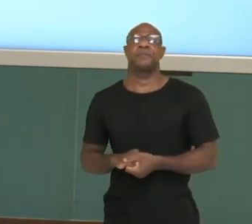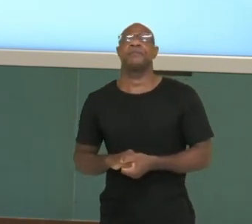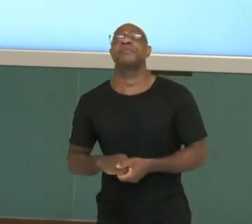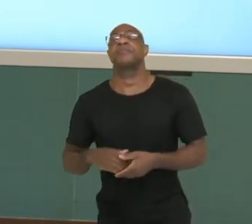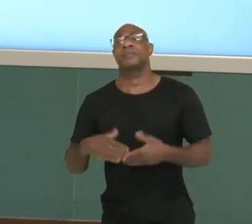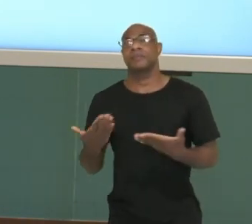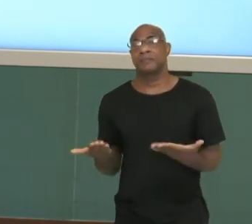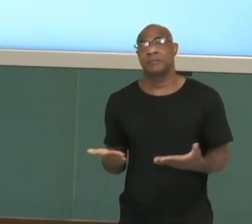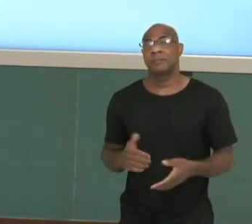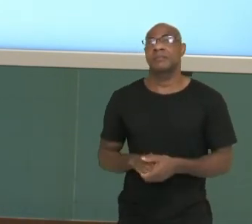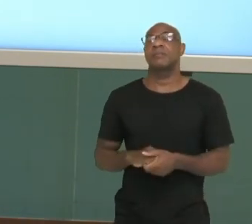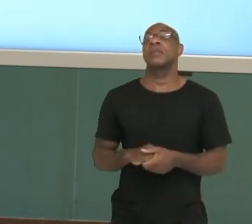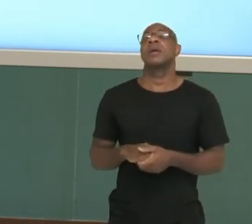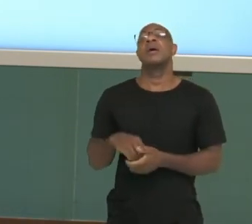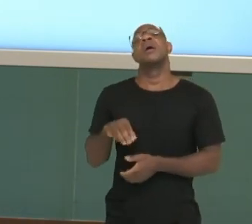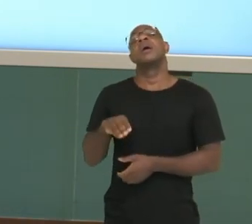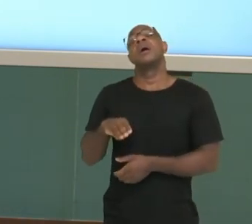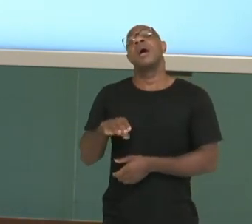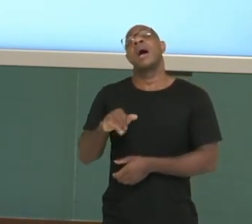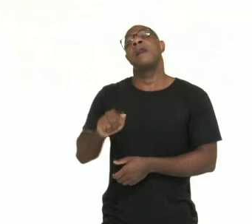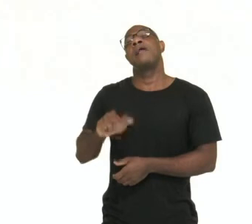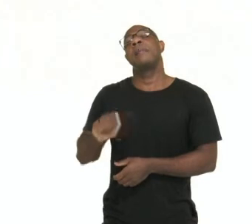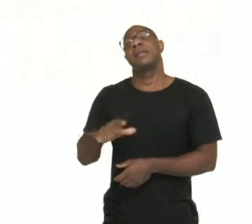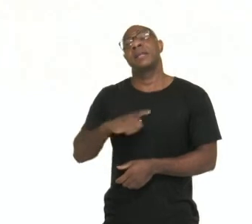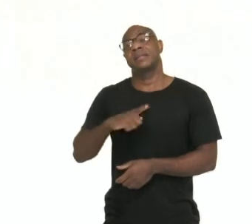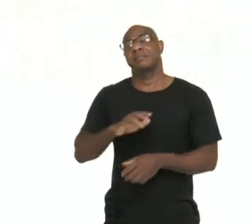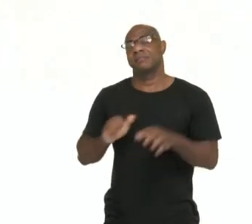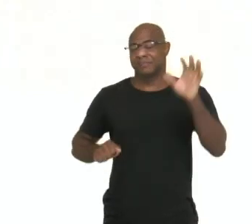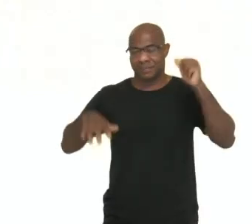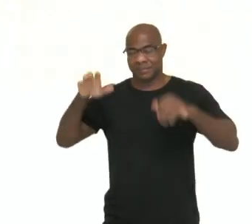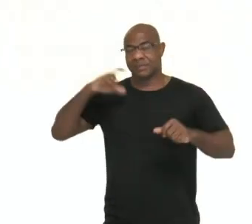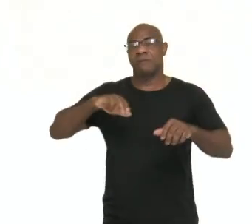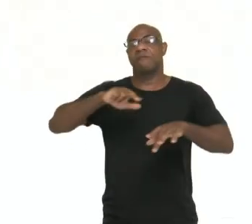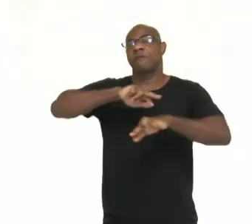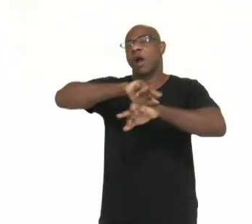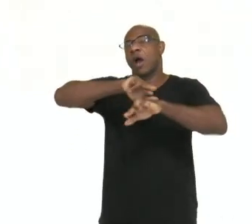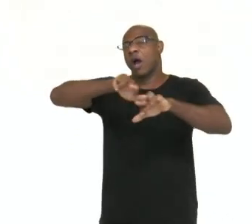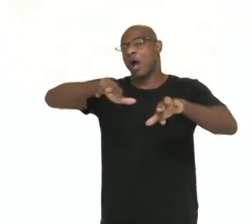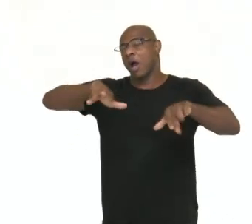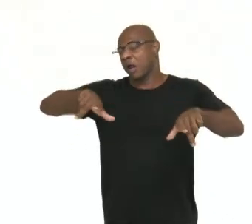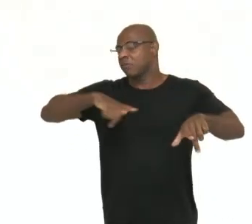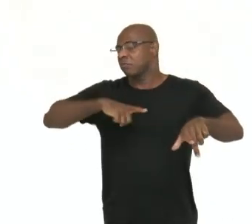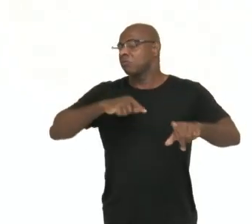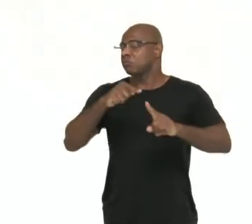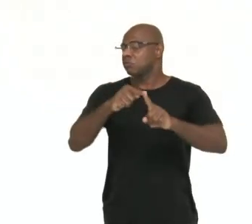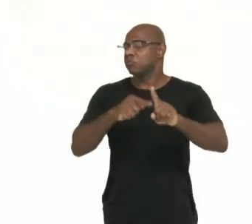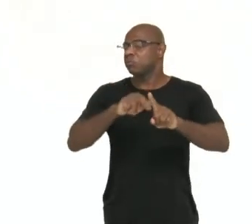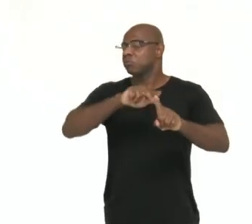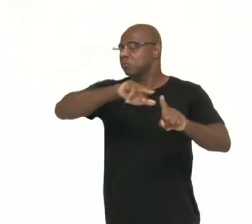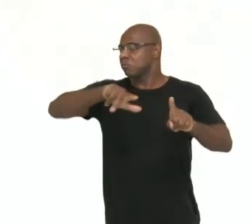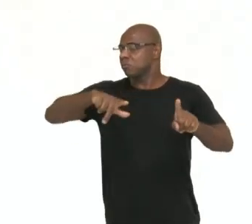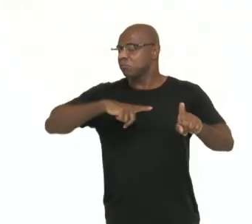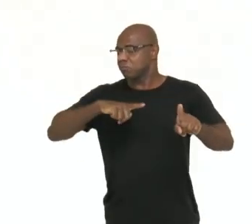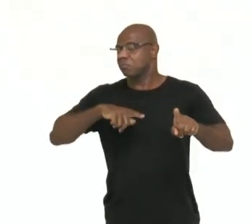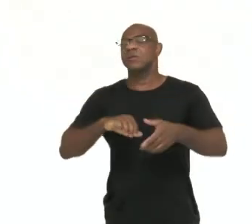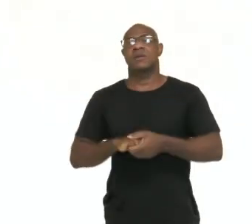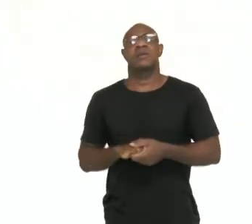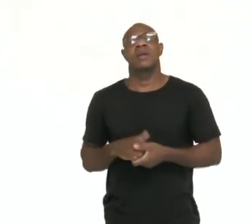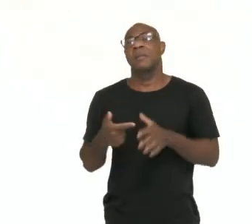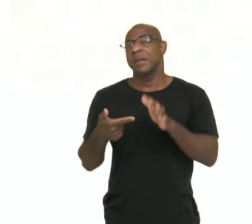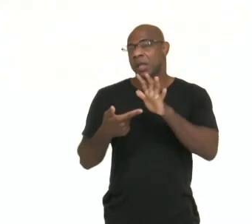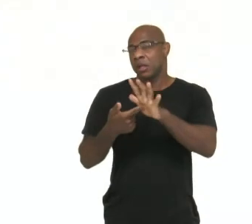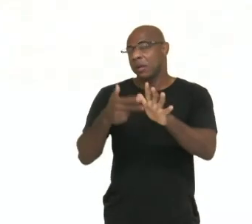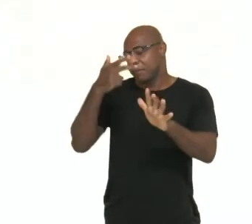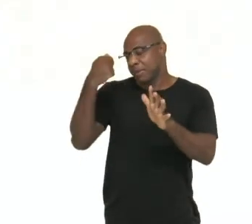E ainda a mímica possui variantes, Mas basicamente consiste em uma pessoa ter que representar